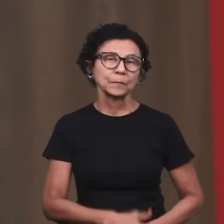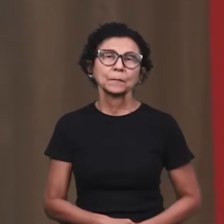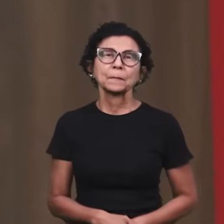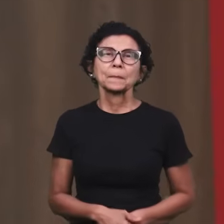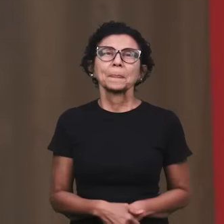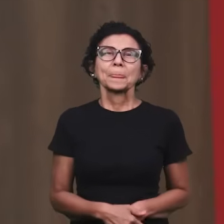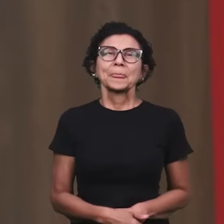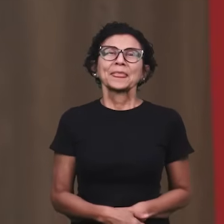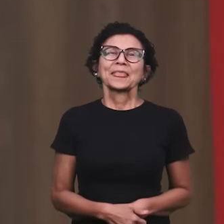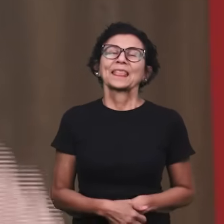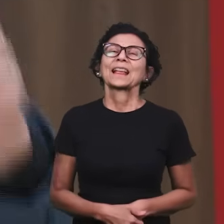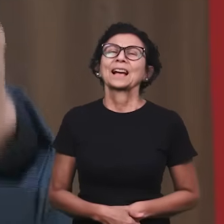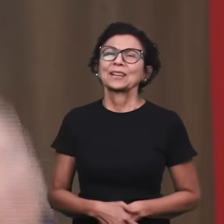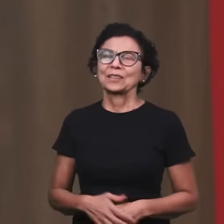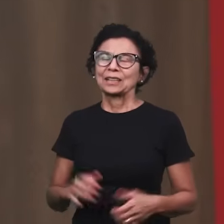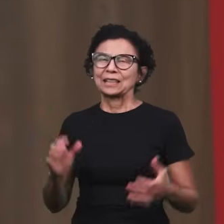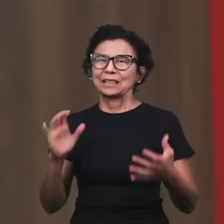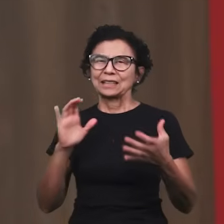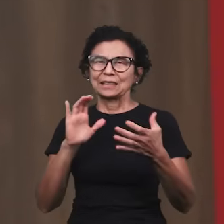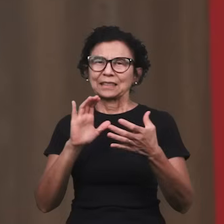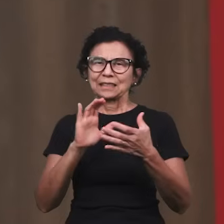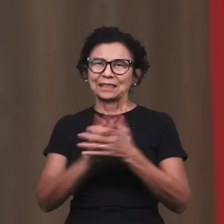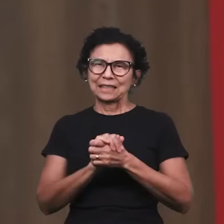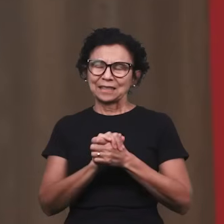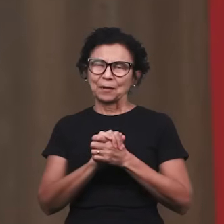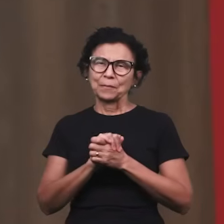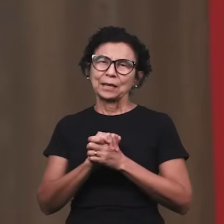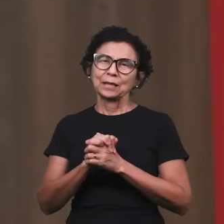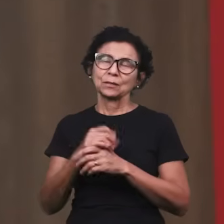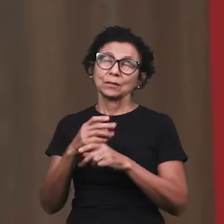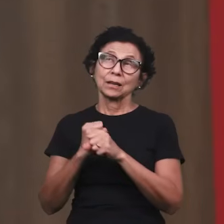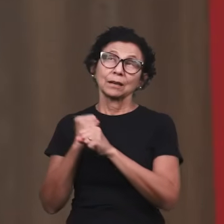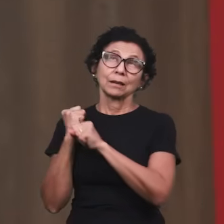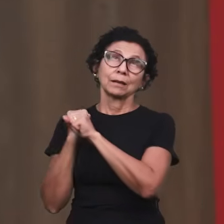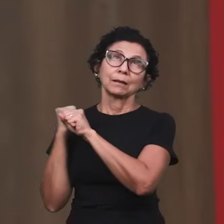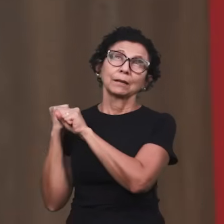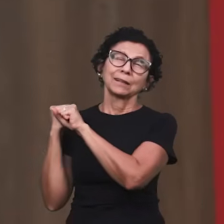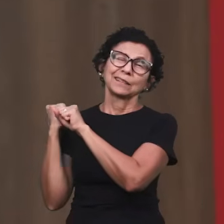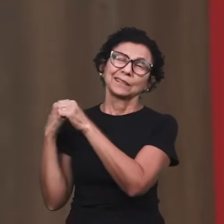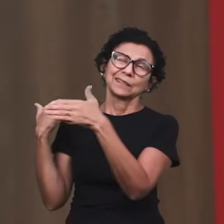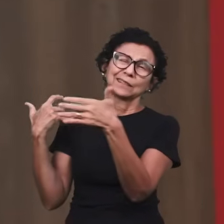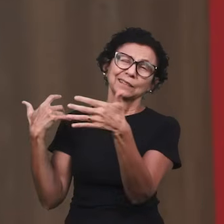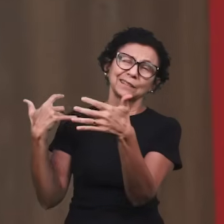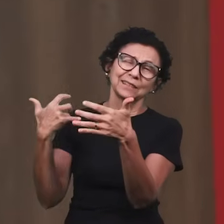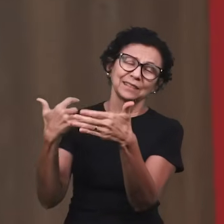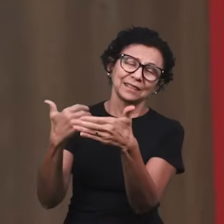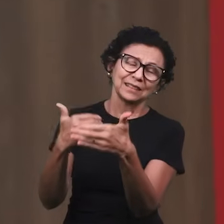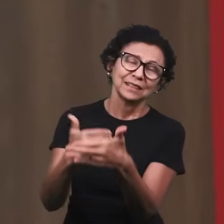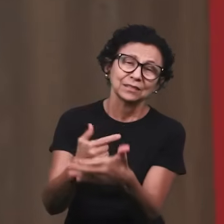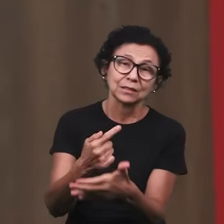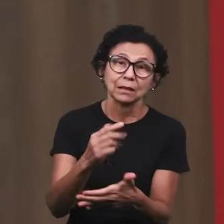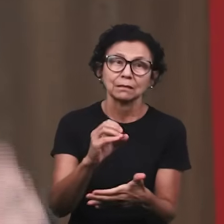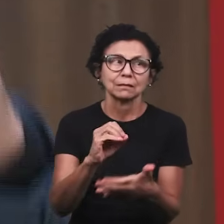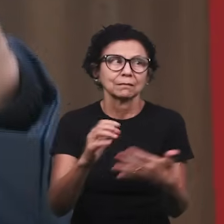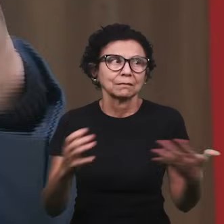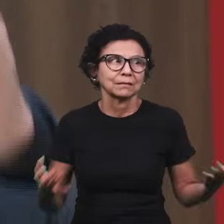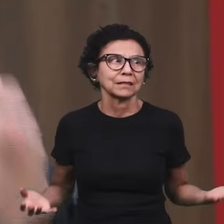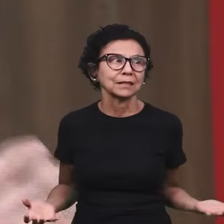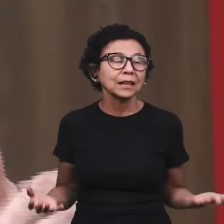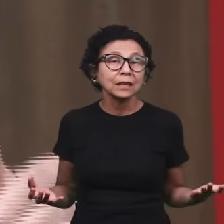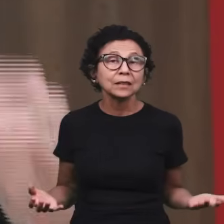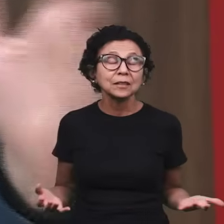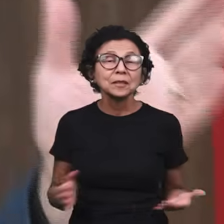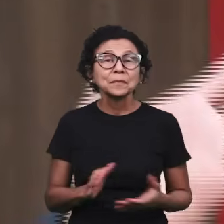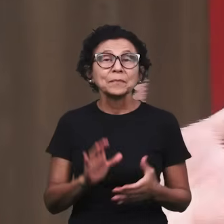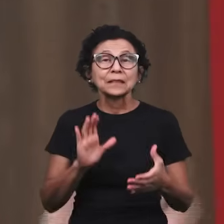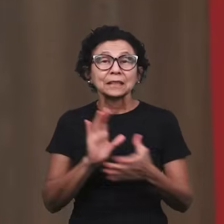casamentos longevos, né, aí, de grandes. Às vezes a gente vê esses exemplos, são raros, assim, chegar